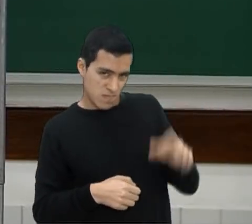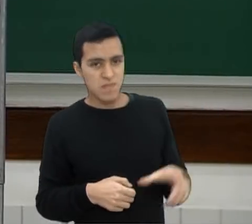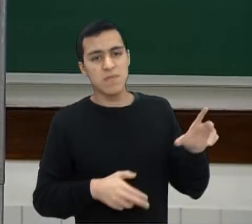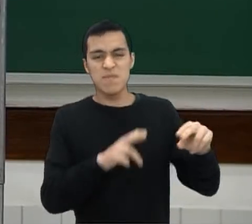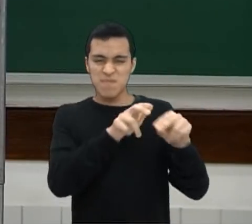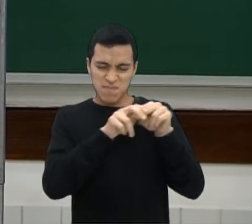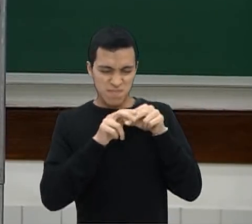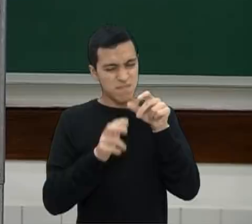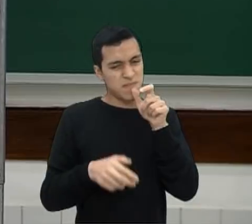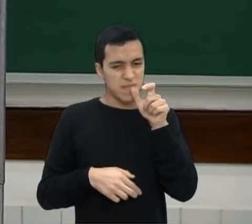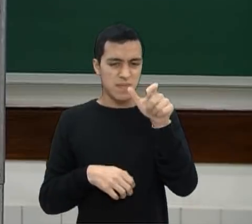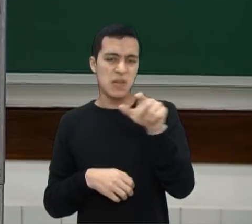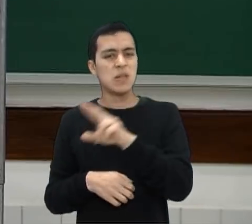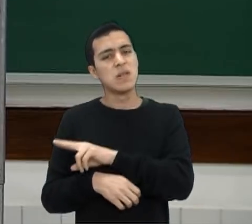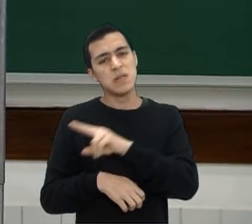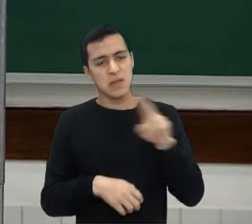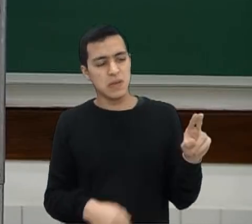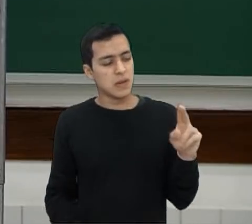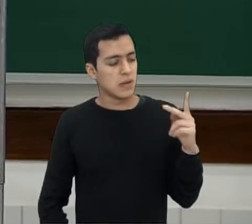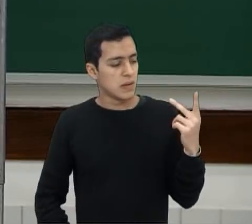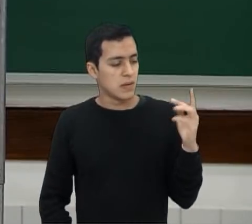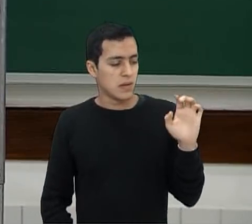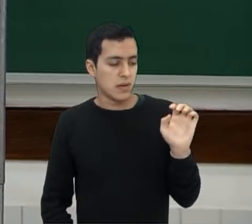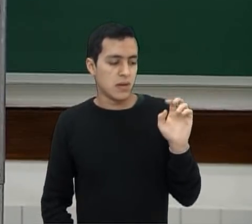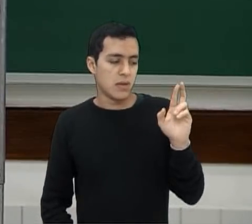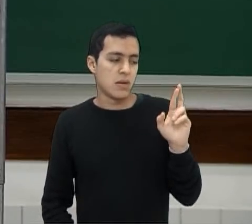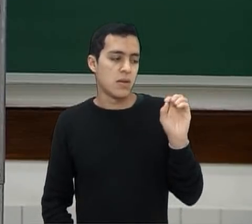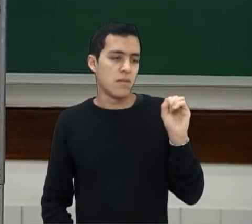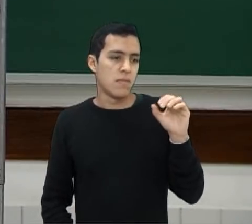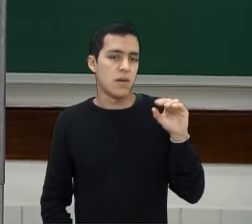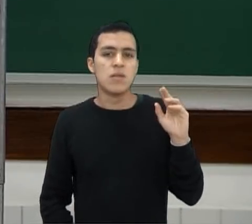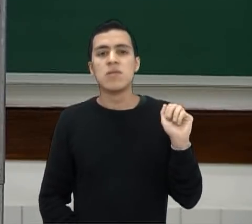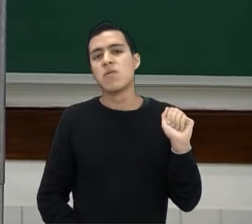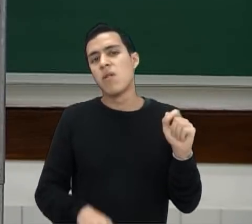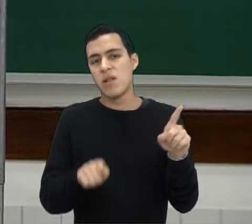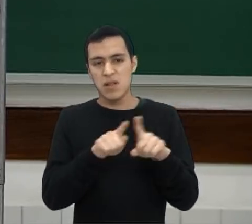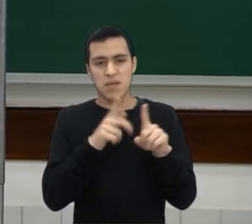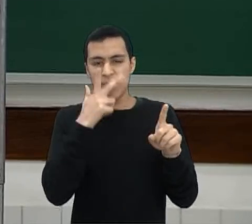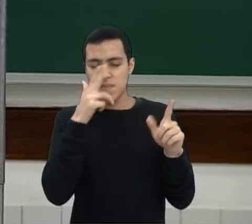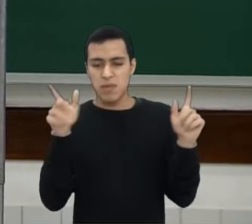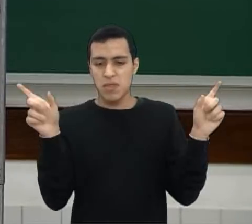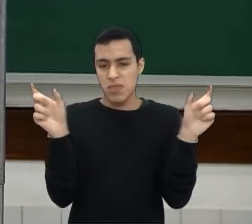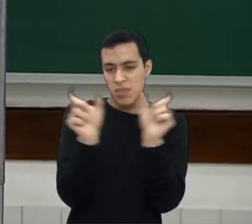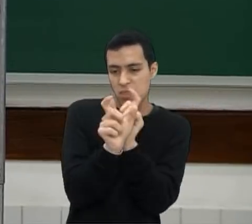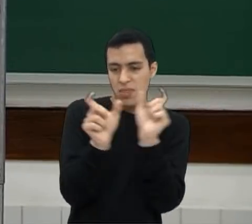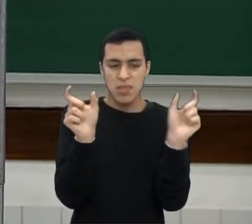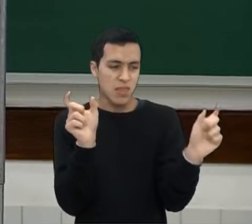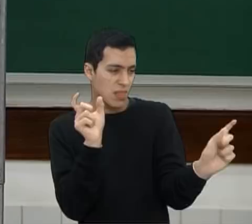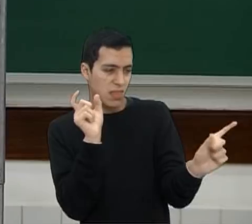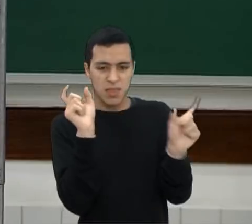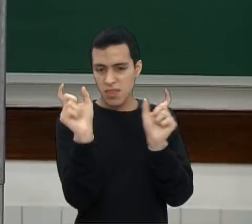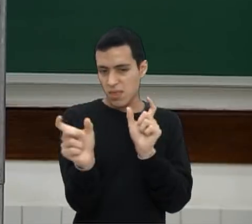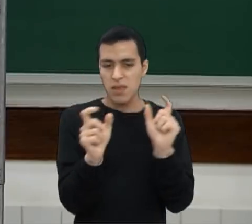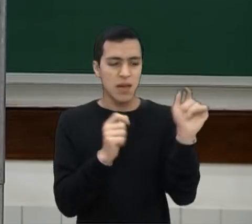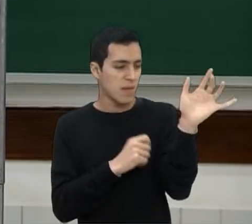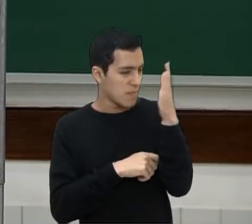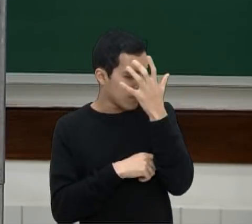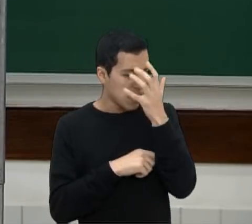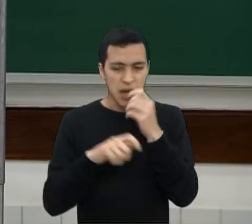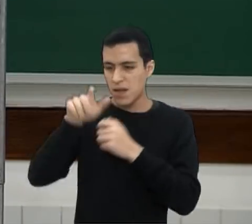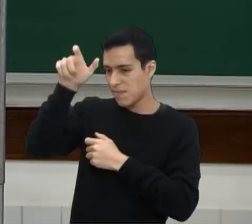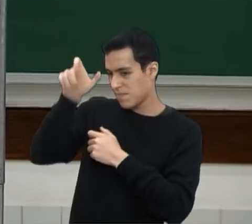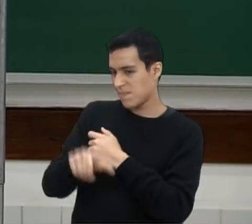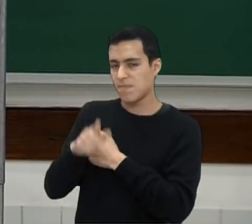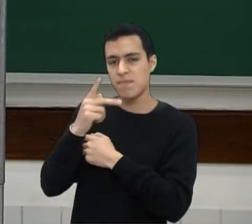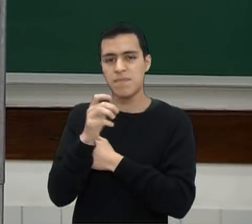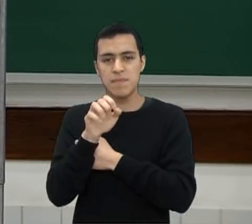Por isso que a gente tem essa sinonímia, digamos assim, essa correlação de sinônimos entre máscara,